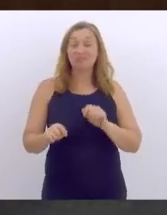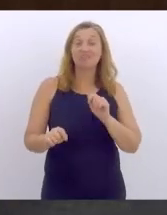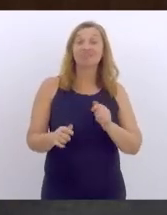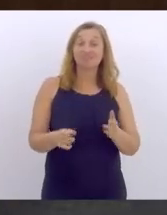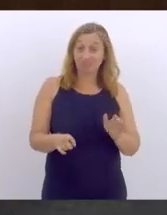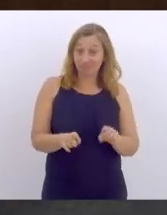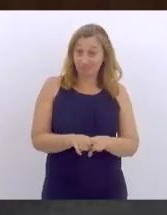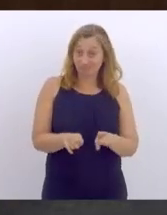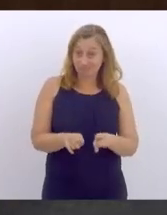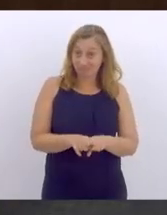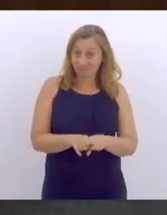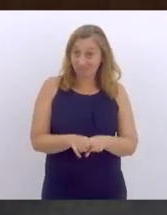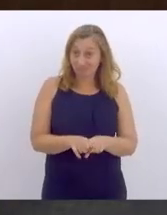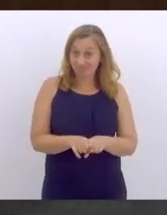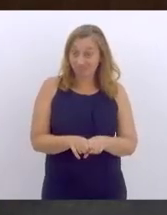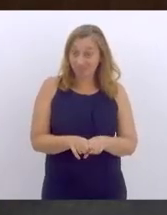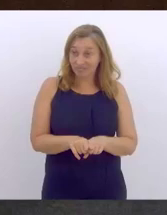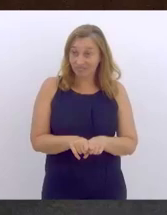mais,